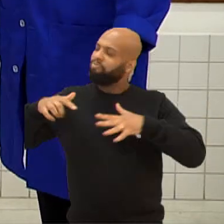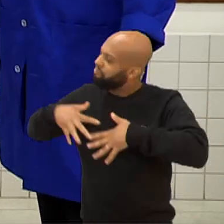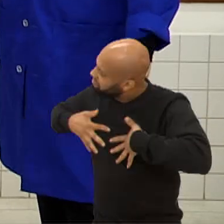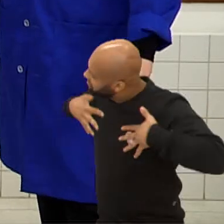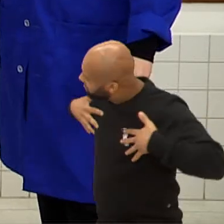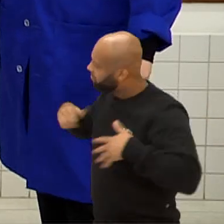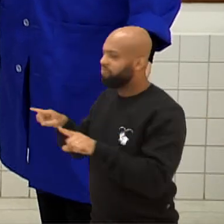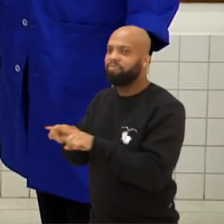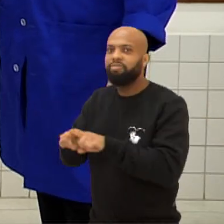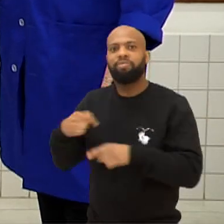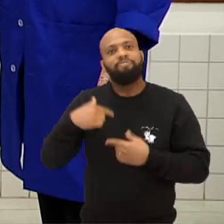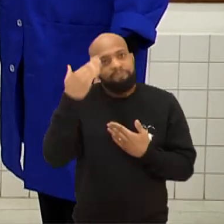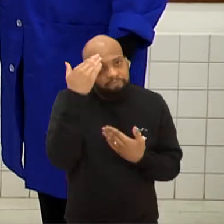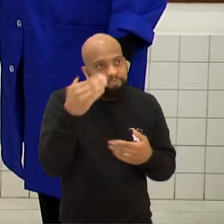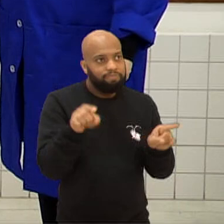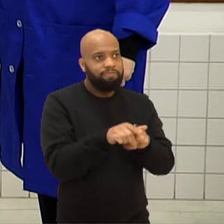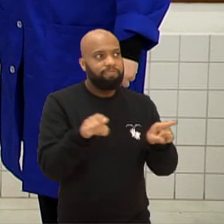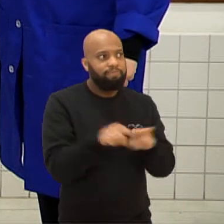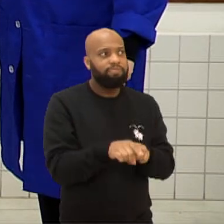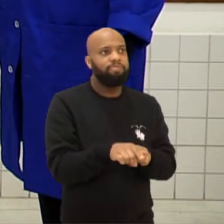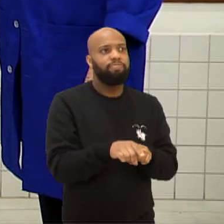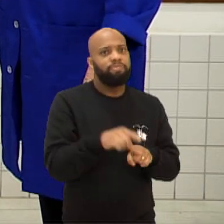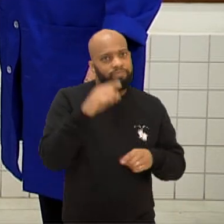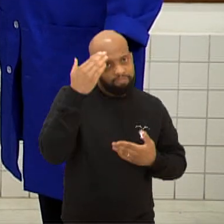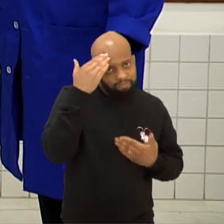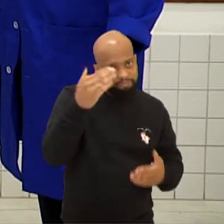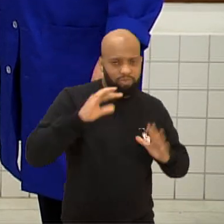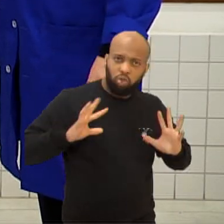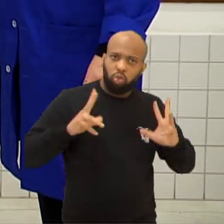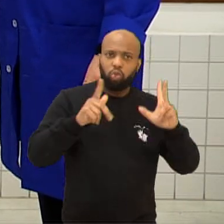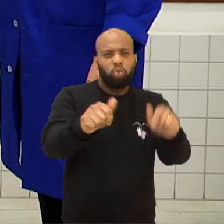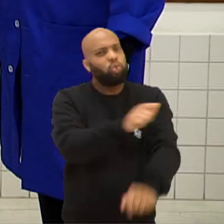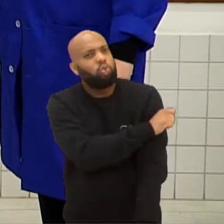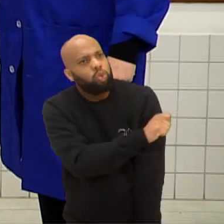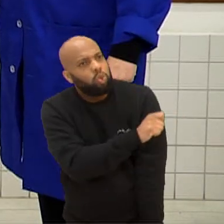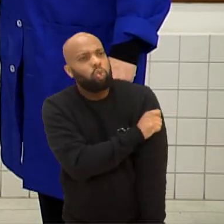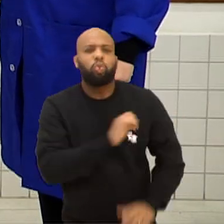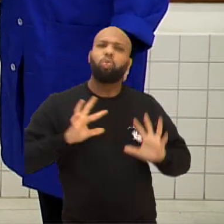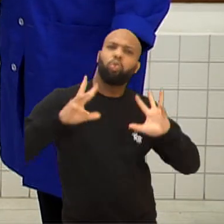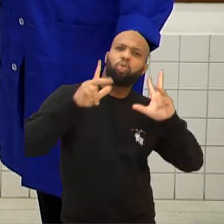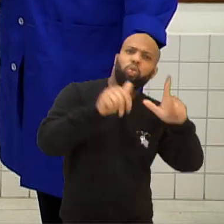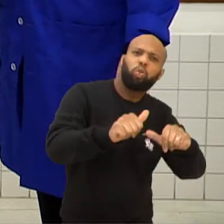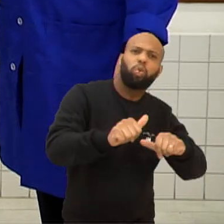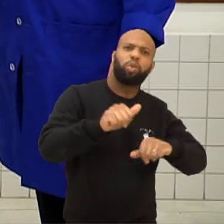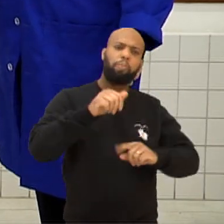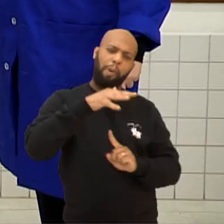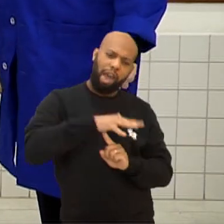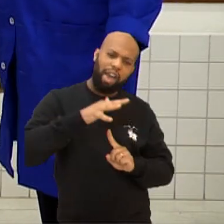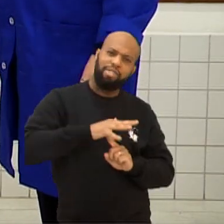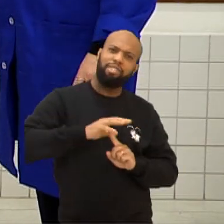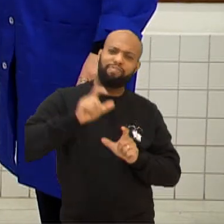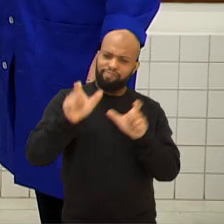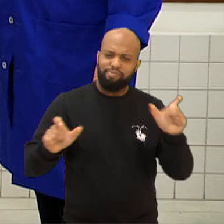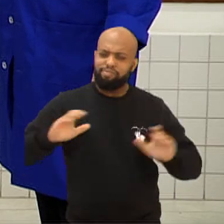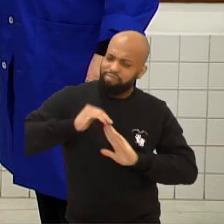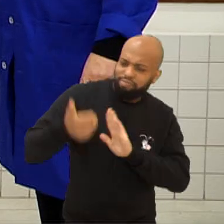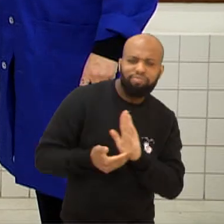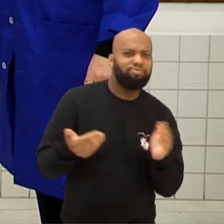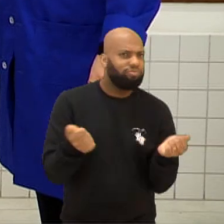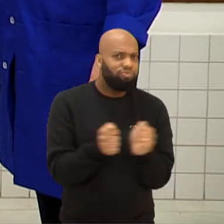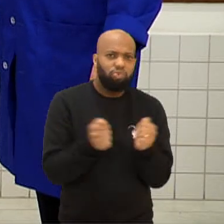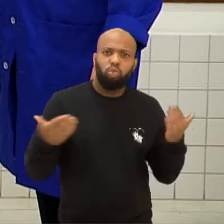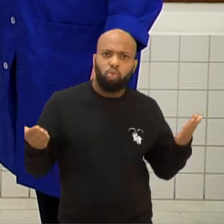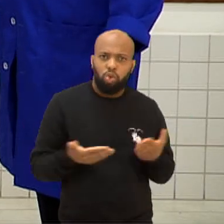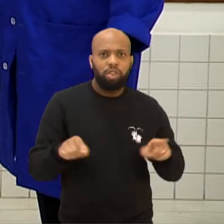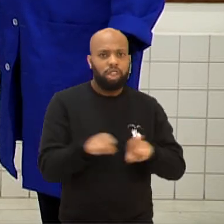você. Agradeço imensamente todos os alunos, todo o estado do Paraná que participaram aqui com a gente